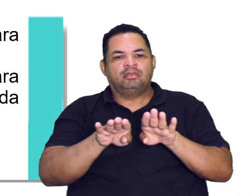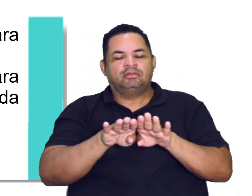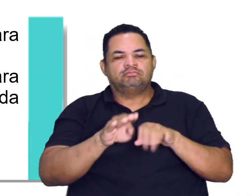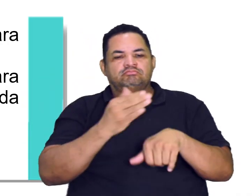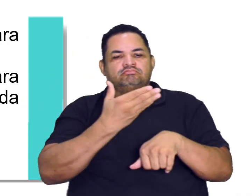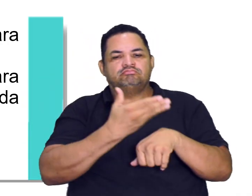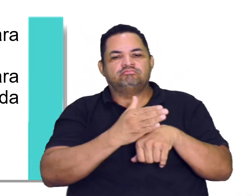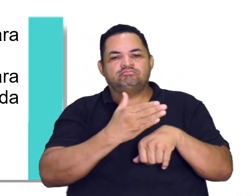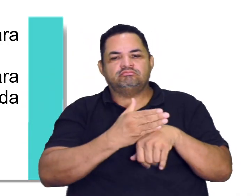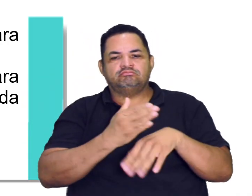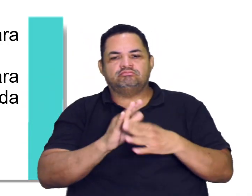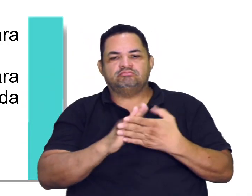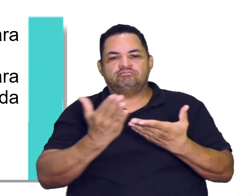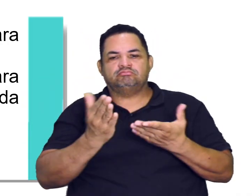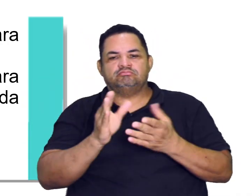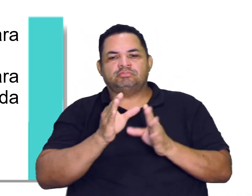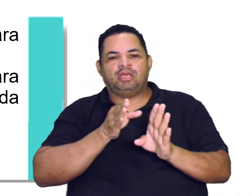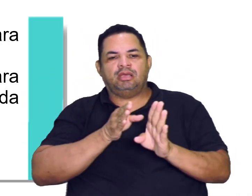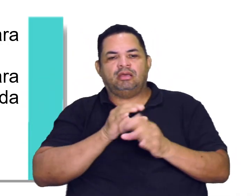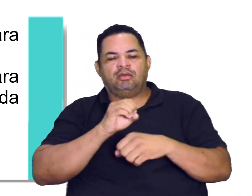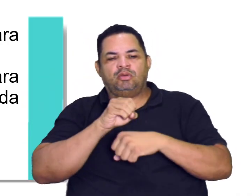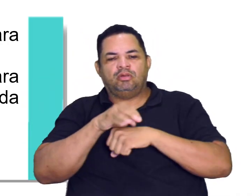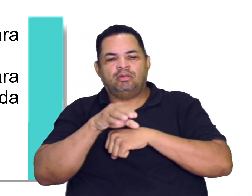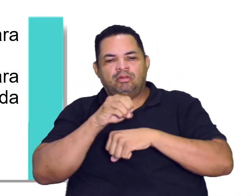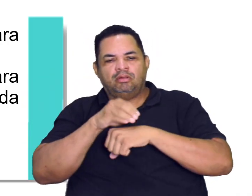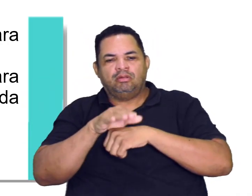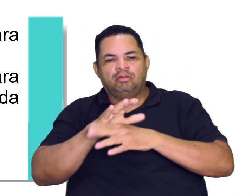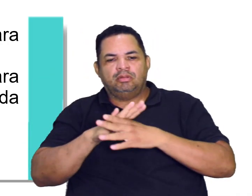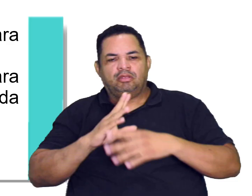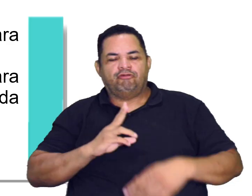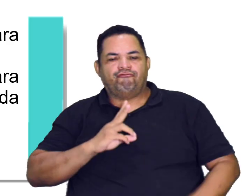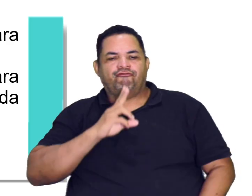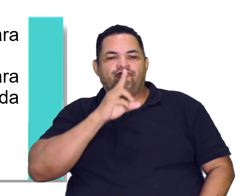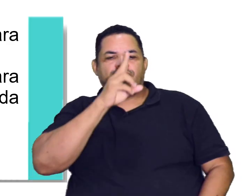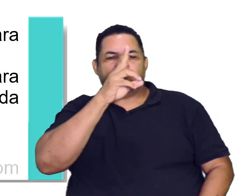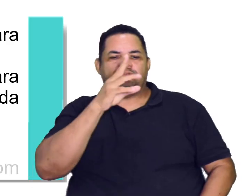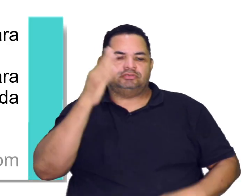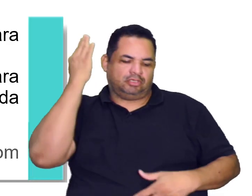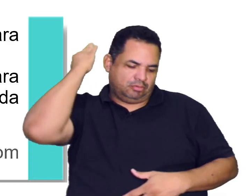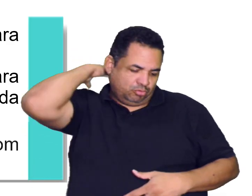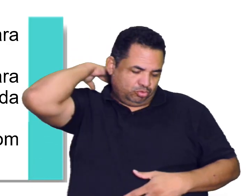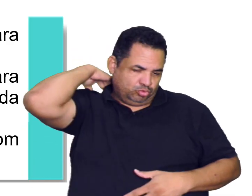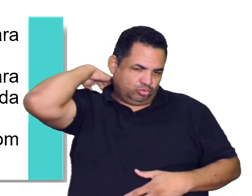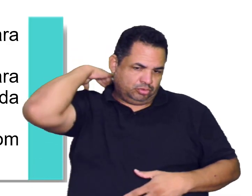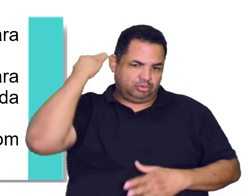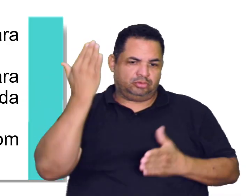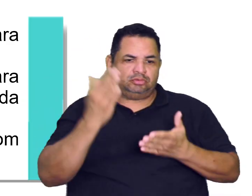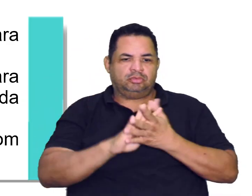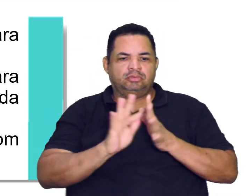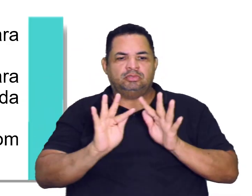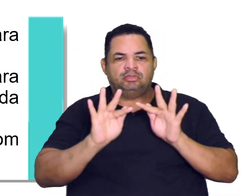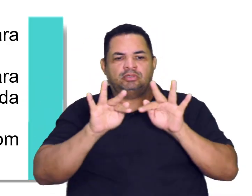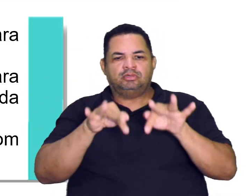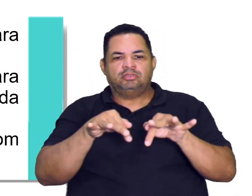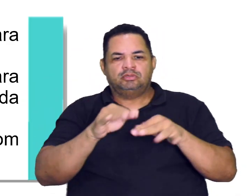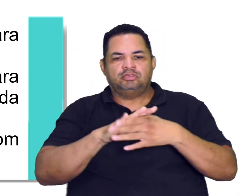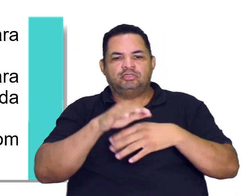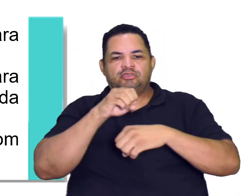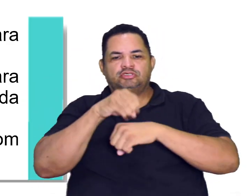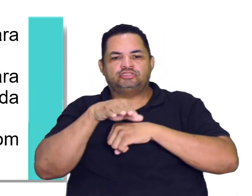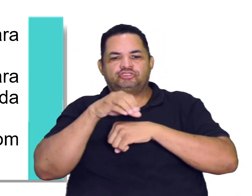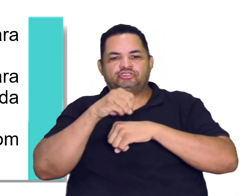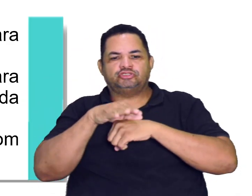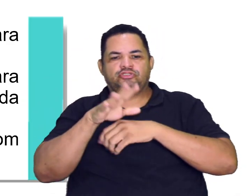físicos que são indicados aí para fortalecer essa musculatura da coluna. E para finalizar, eu trago aqui